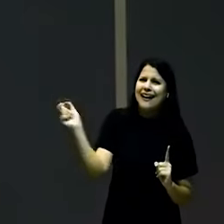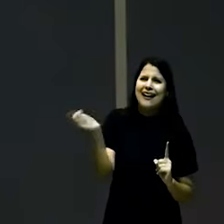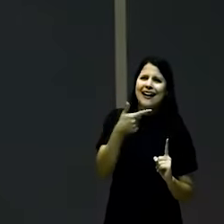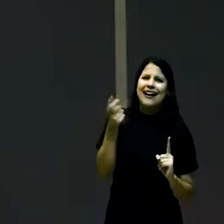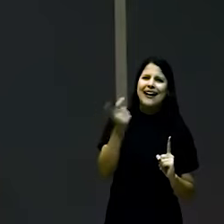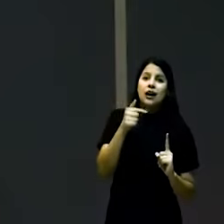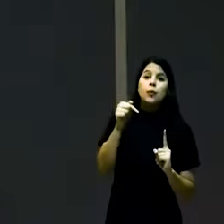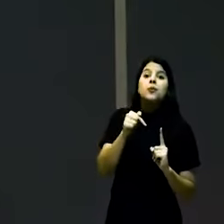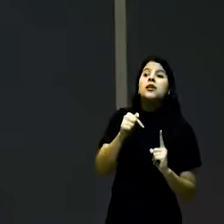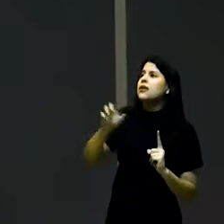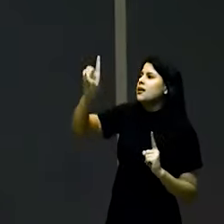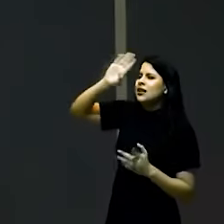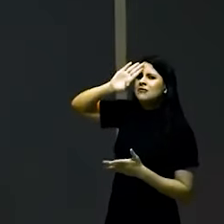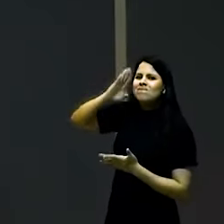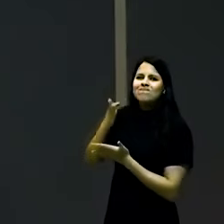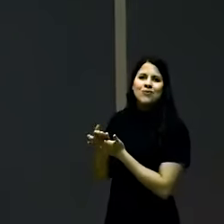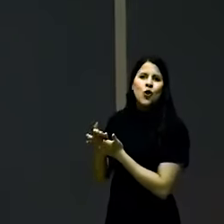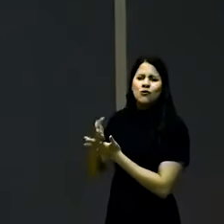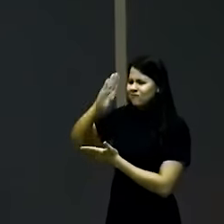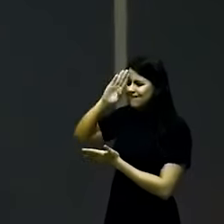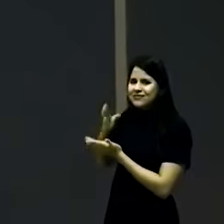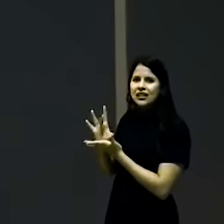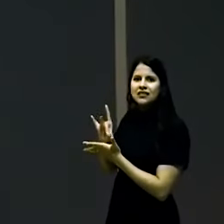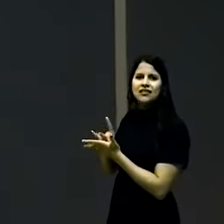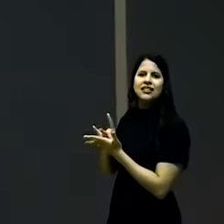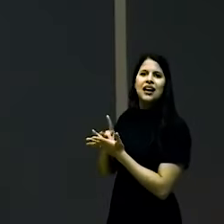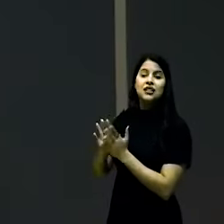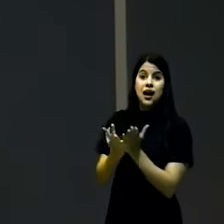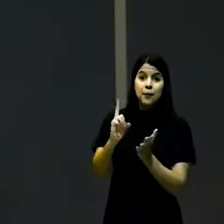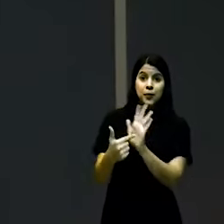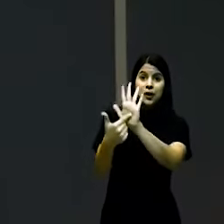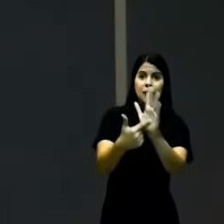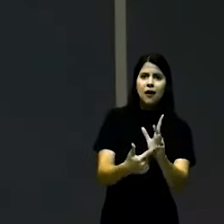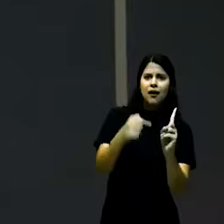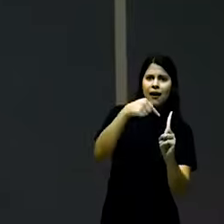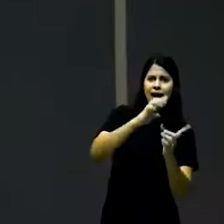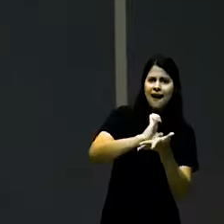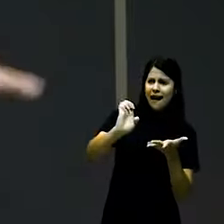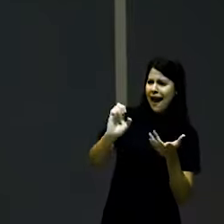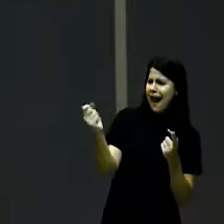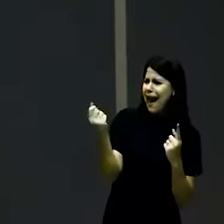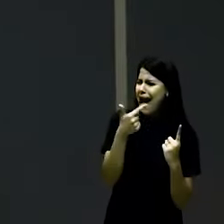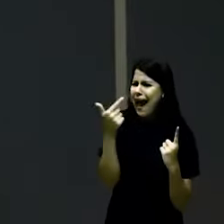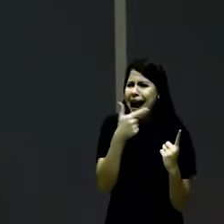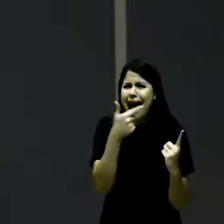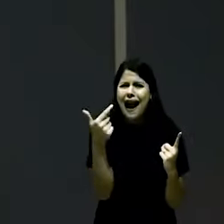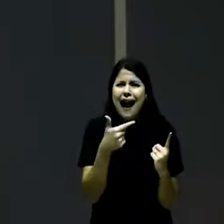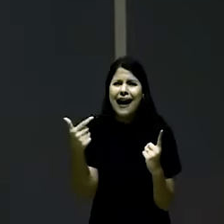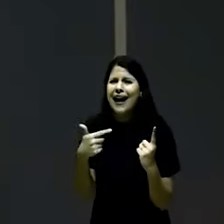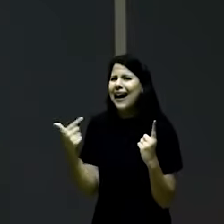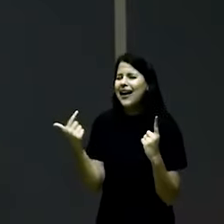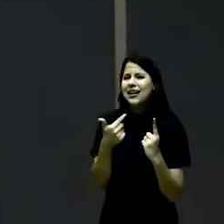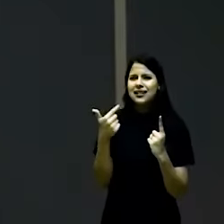A Bíblia diz que Elias começa a zombar daqueles profetas. E quando Elias fala assim: já acabaram de fazer toda a sua palhaçada